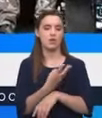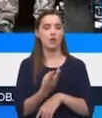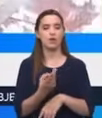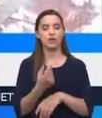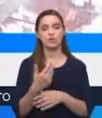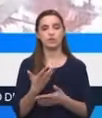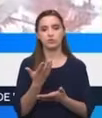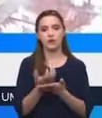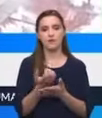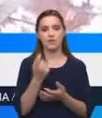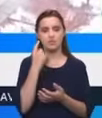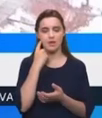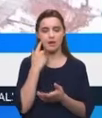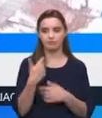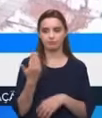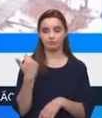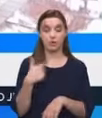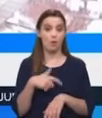Moscovo,